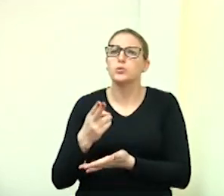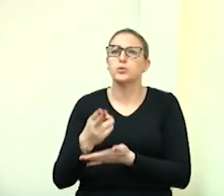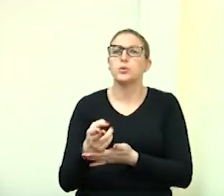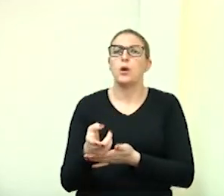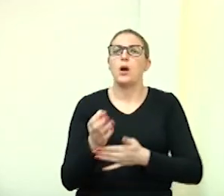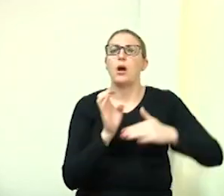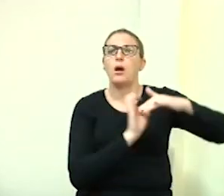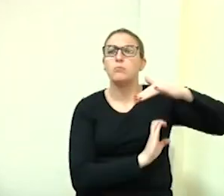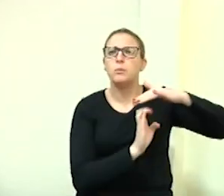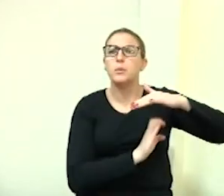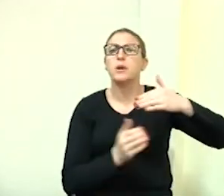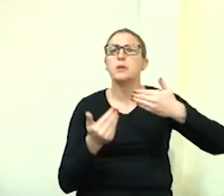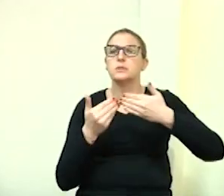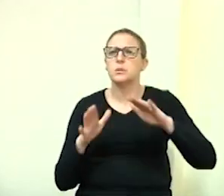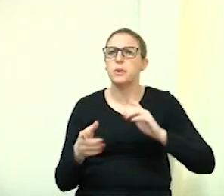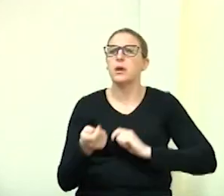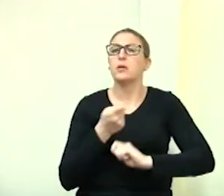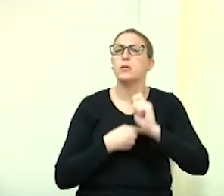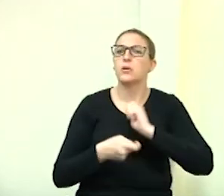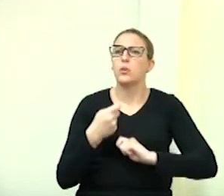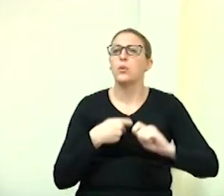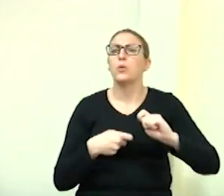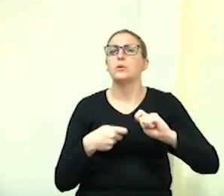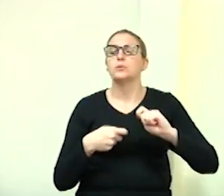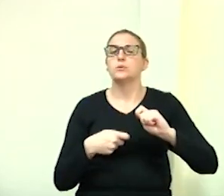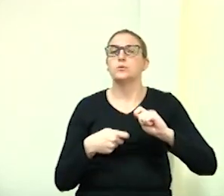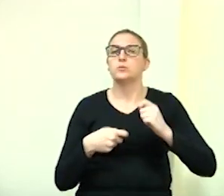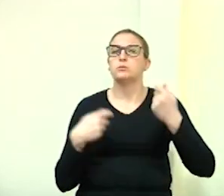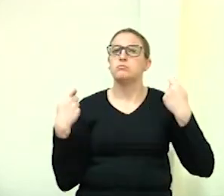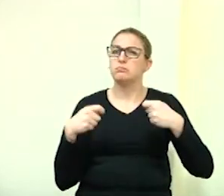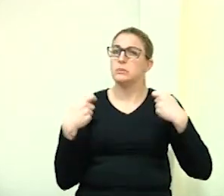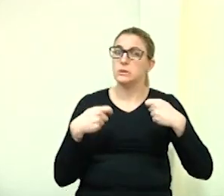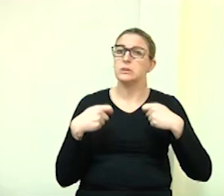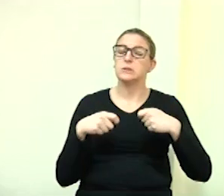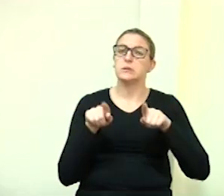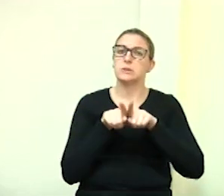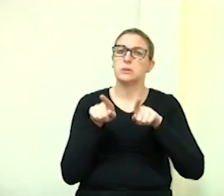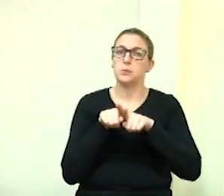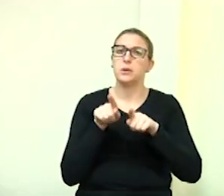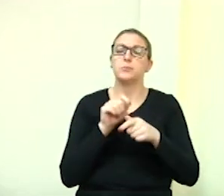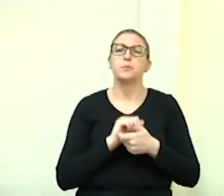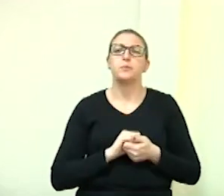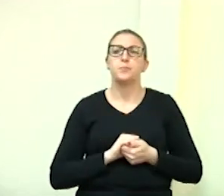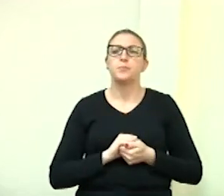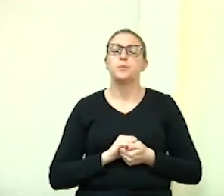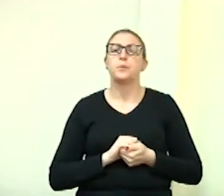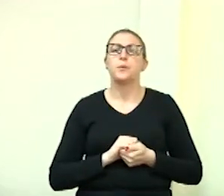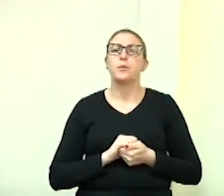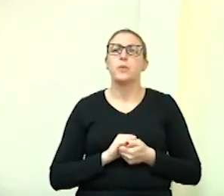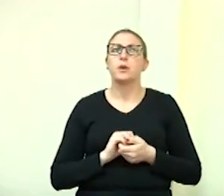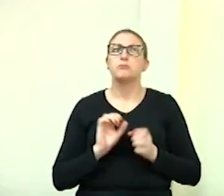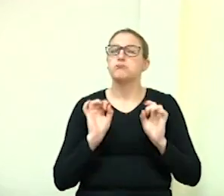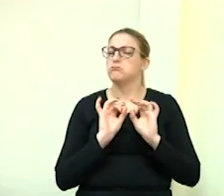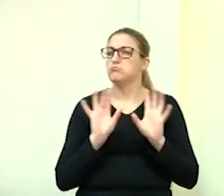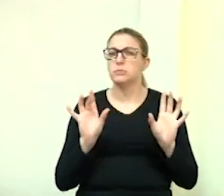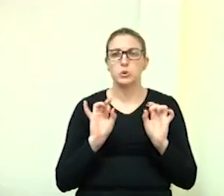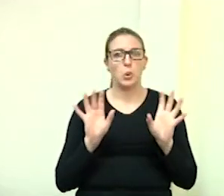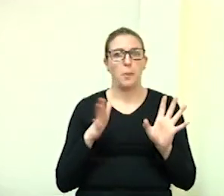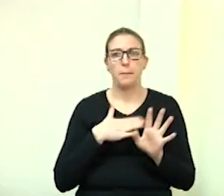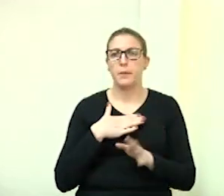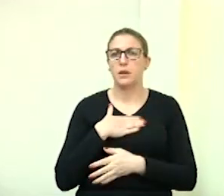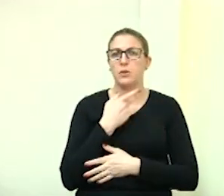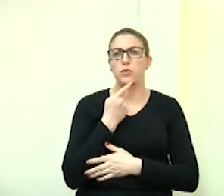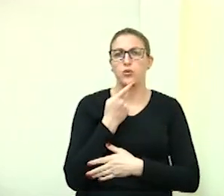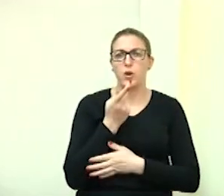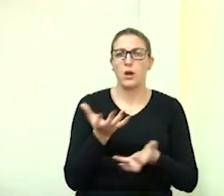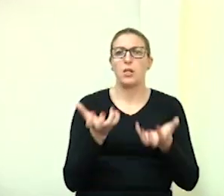negócios que tanto aqui se fala né e que tem que também olhar esse lado enfim são essas as minhas colocações